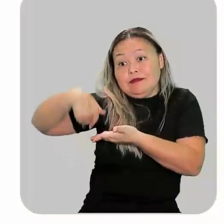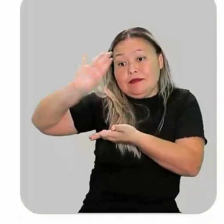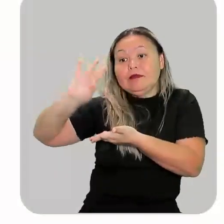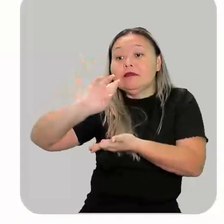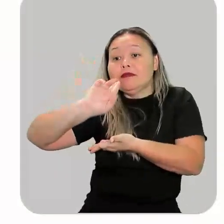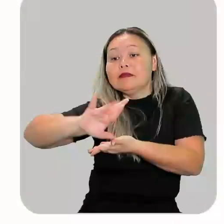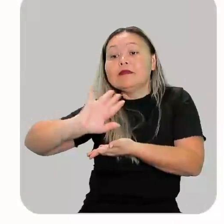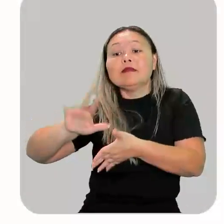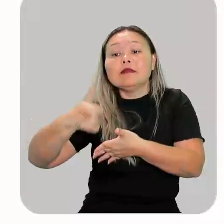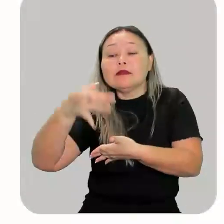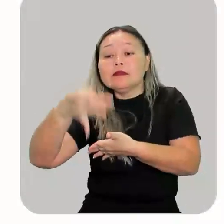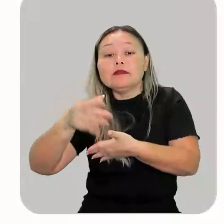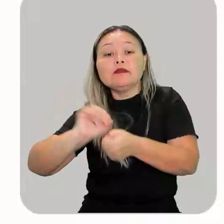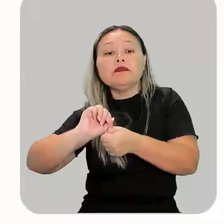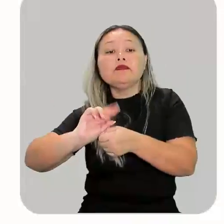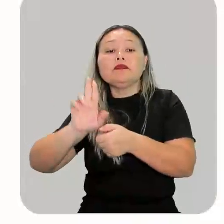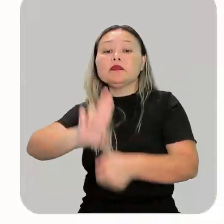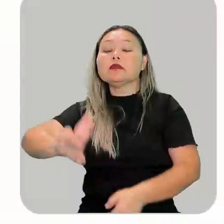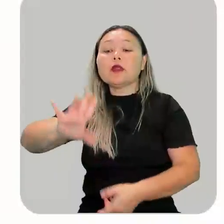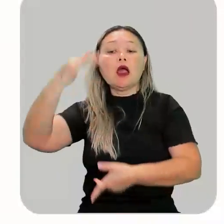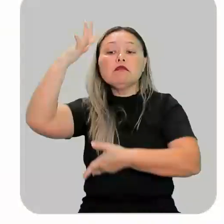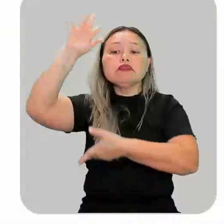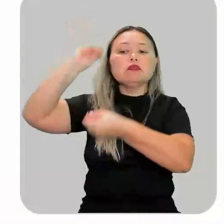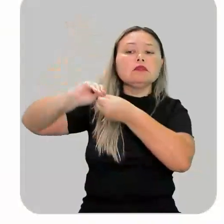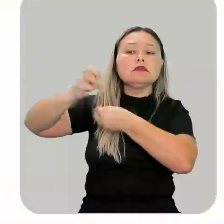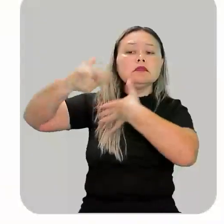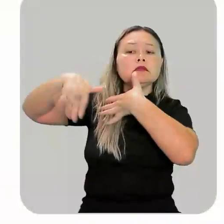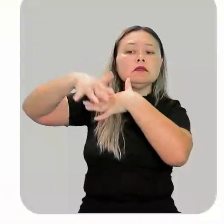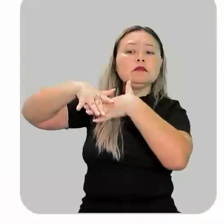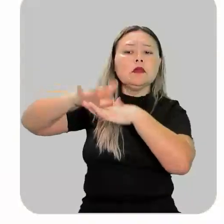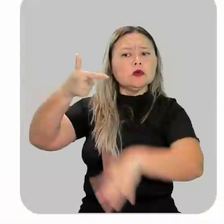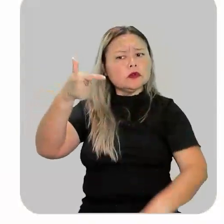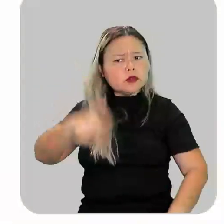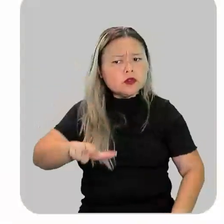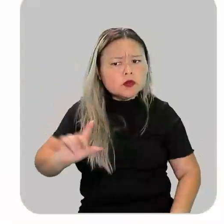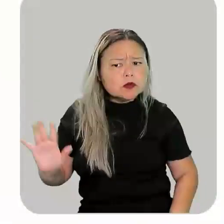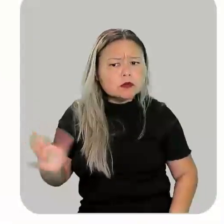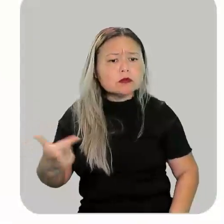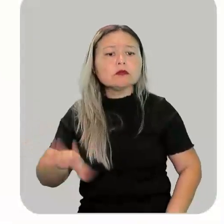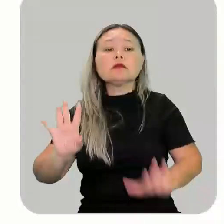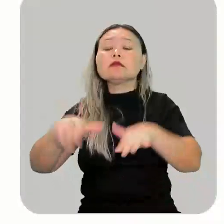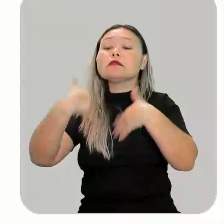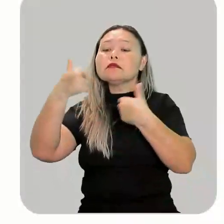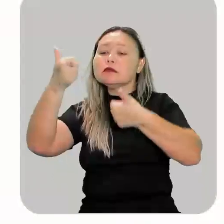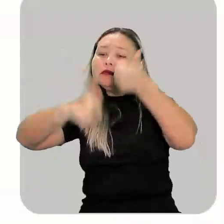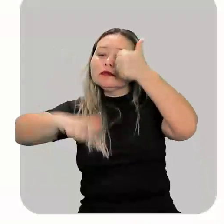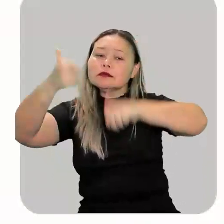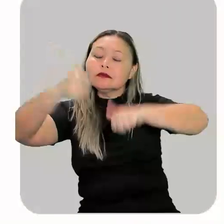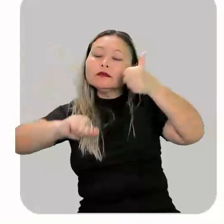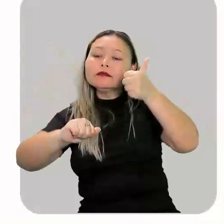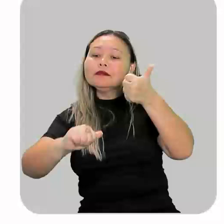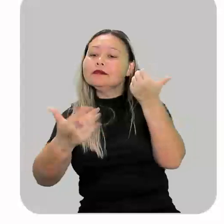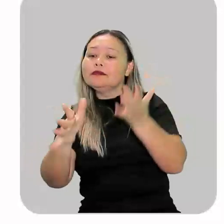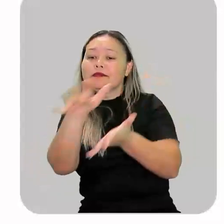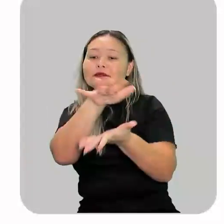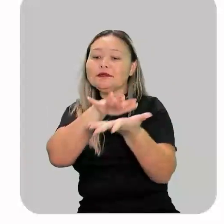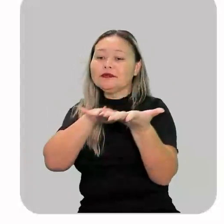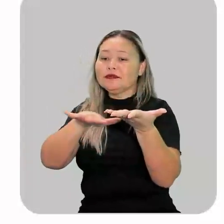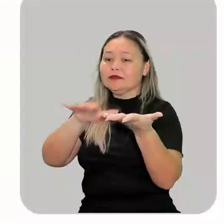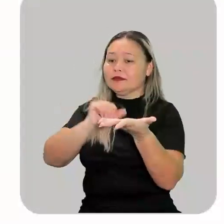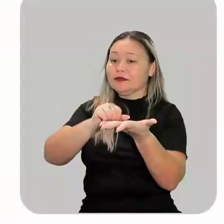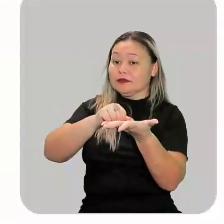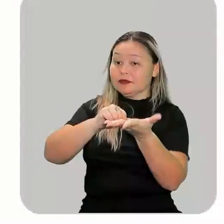né? O que mais? Aplicação lógica matemática. De novo. E aqui vem a análise do quê? Análise gráfica.